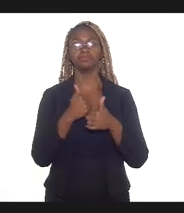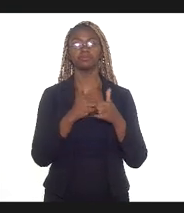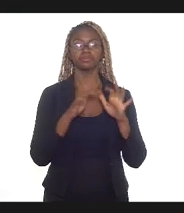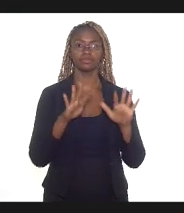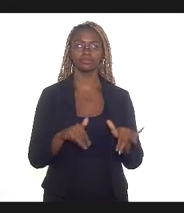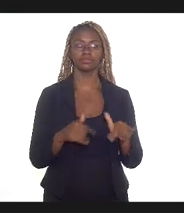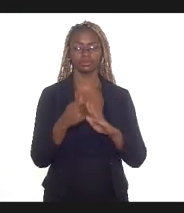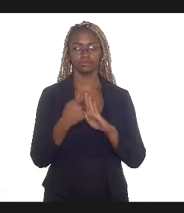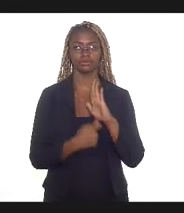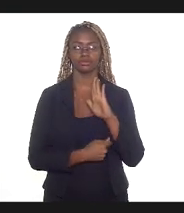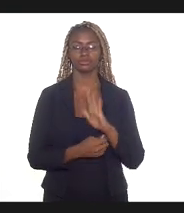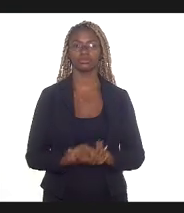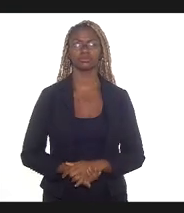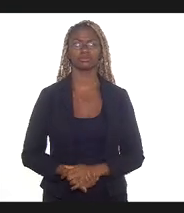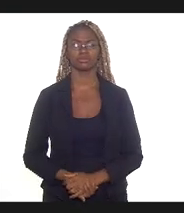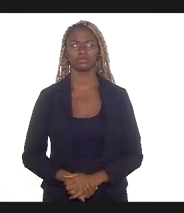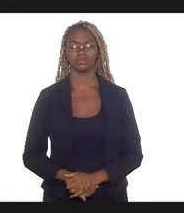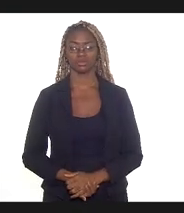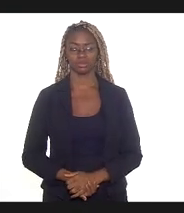redação.